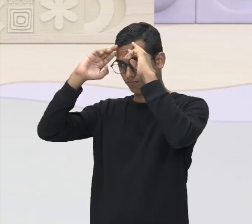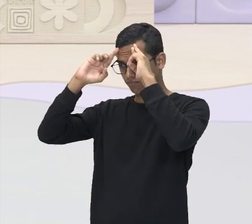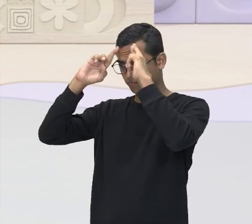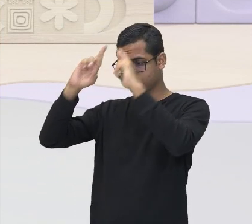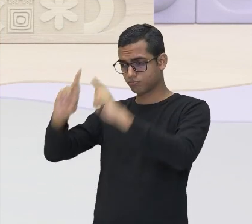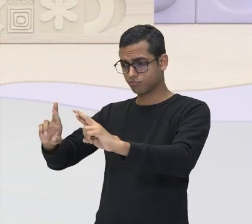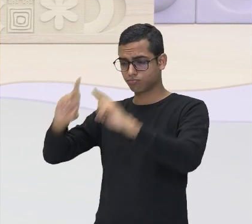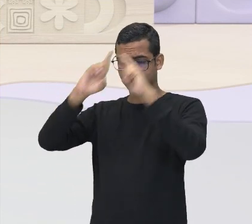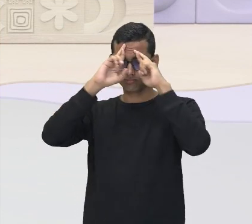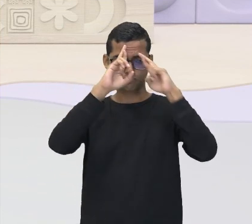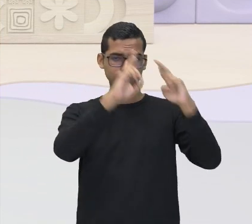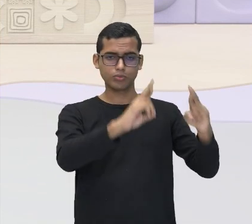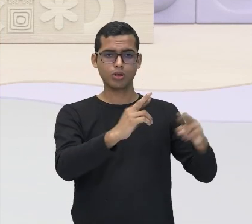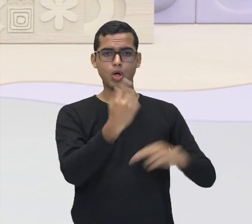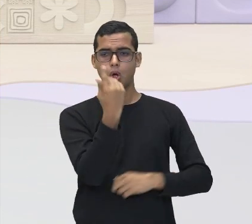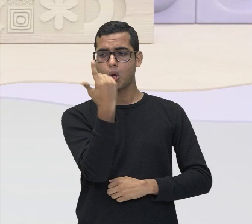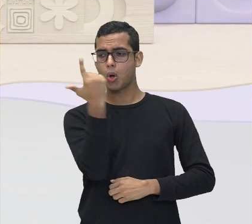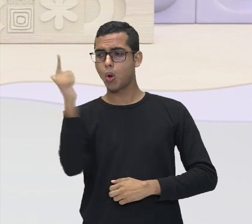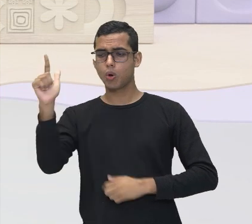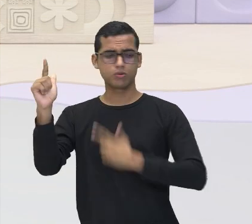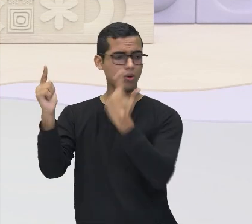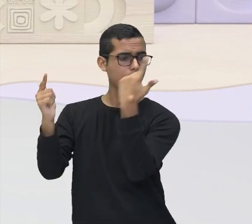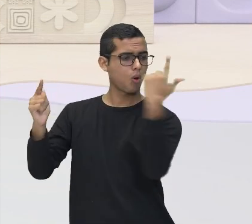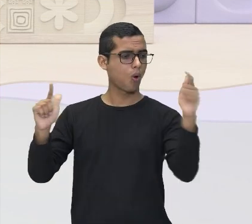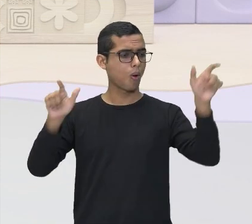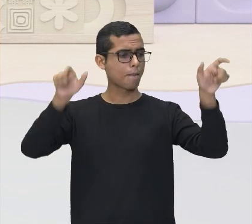nasceu num contexto diferente, num lugar diferente.